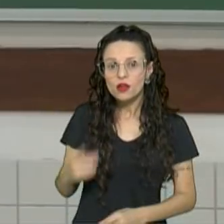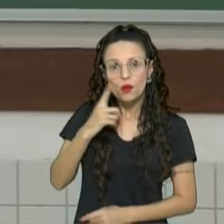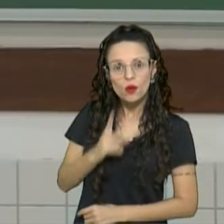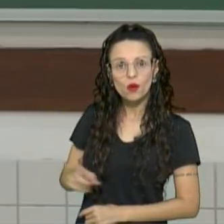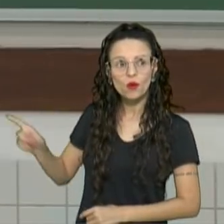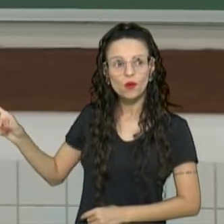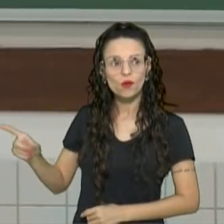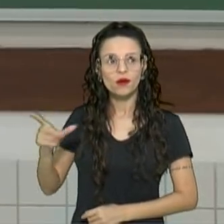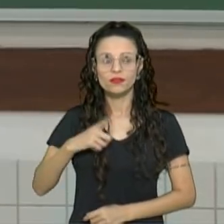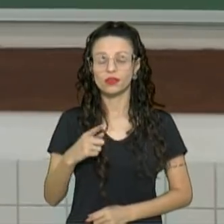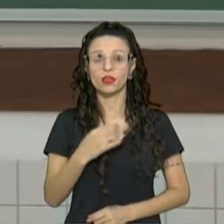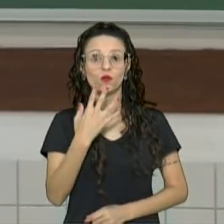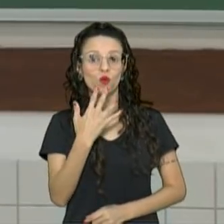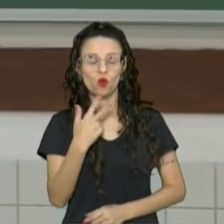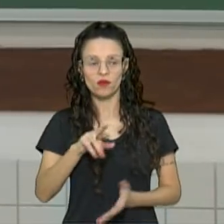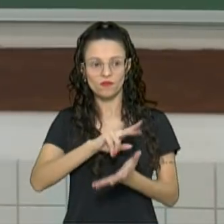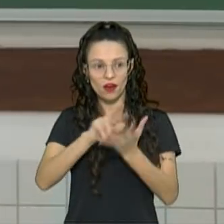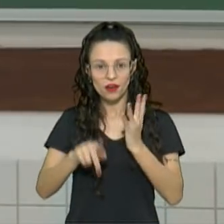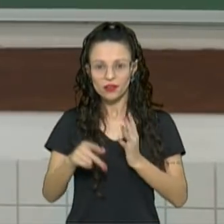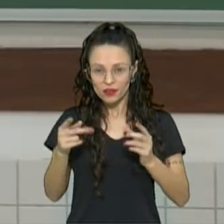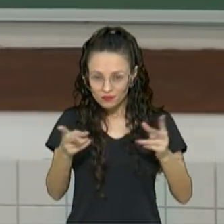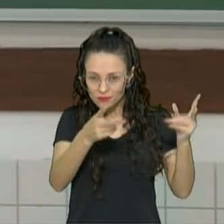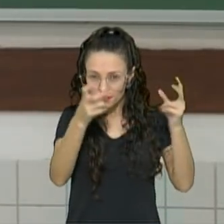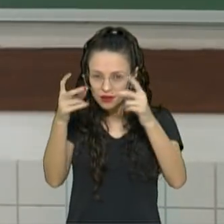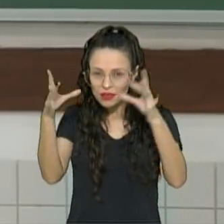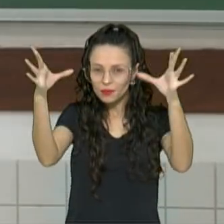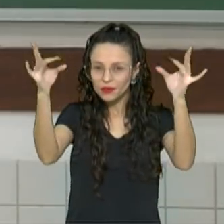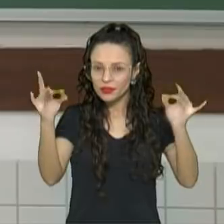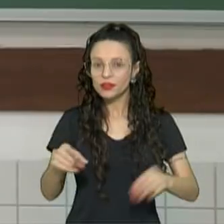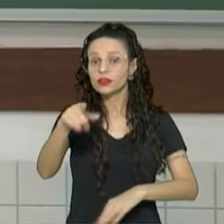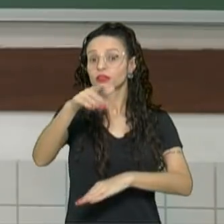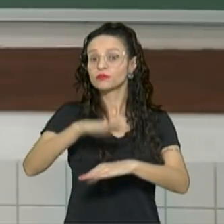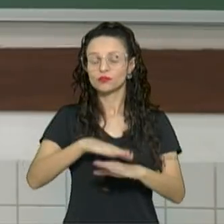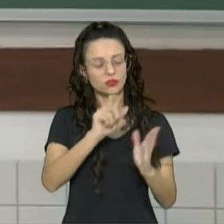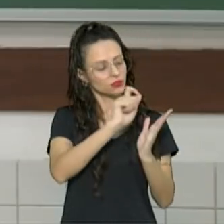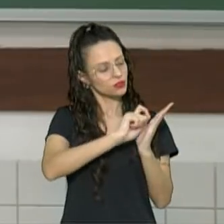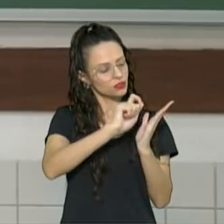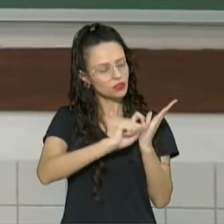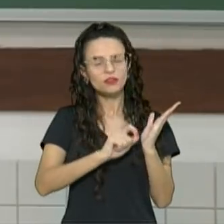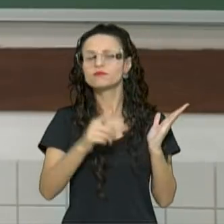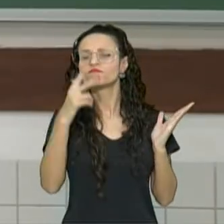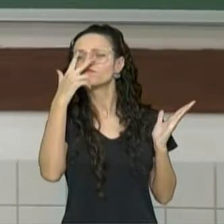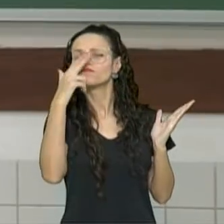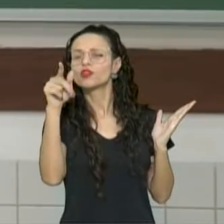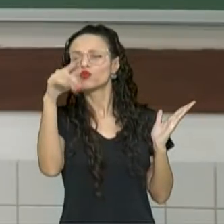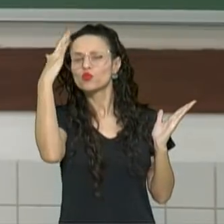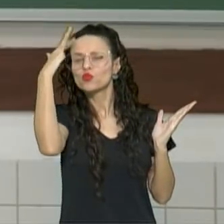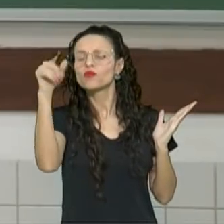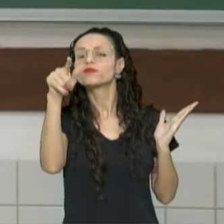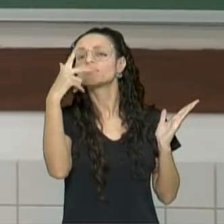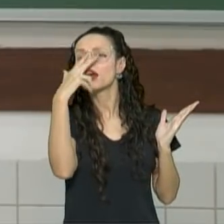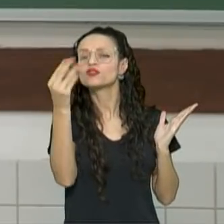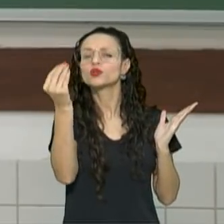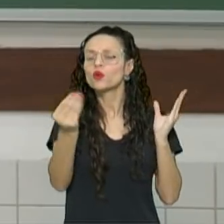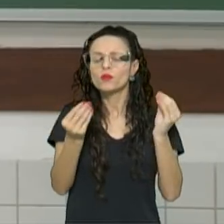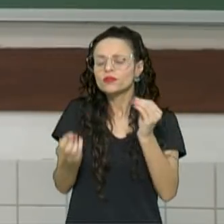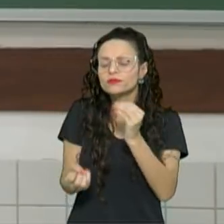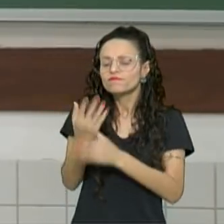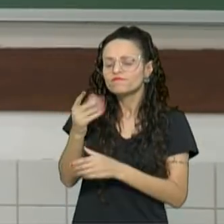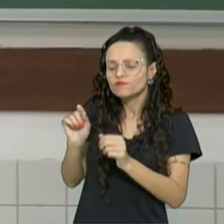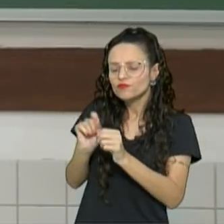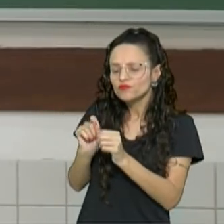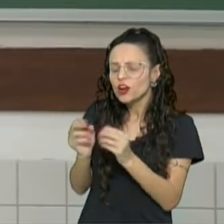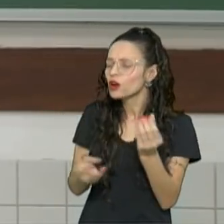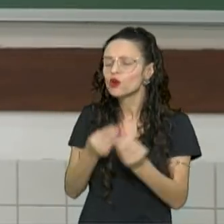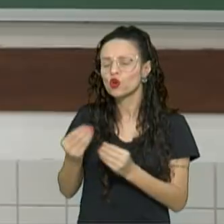vendo que tem mais de uma cor, enfim, observe todos esses detalhes e escrevam aí no caderno o que vocês estão vendo e como que é criado, como que vocês imaginam